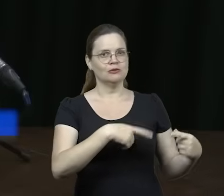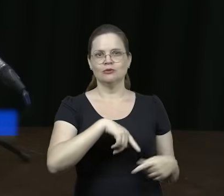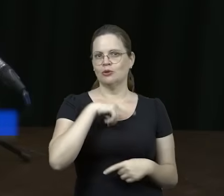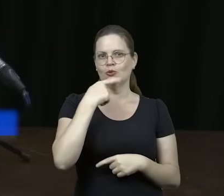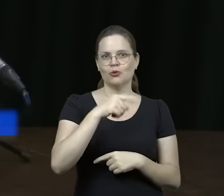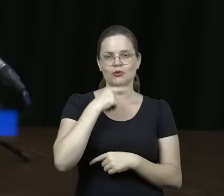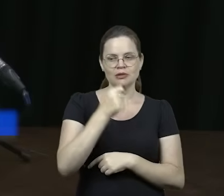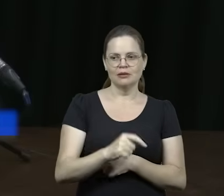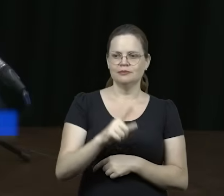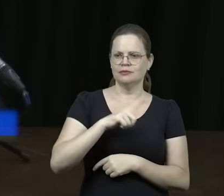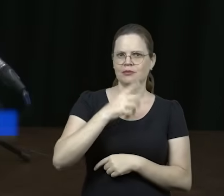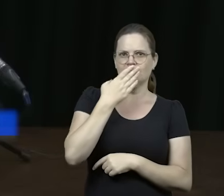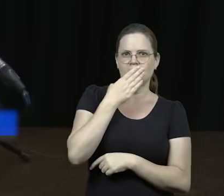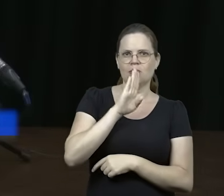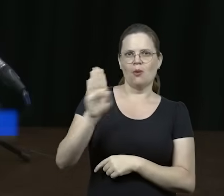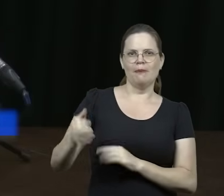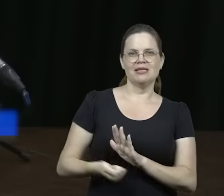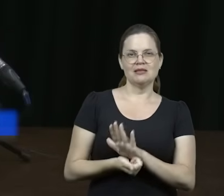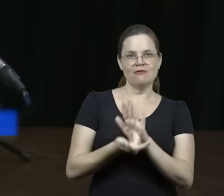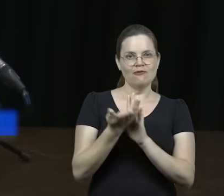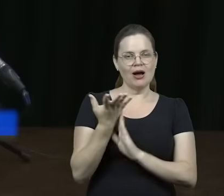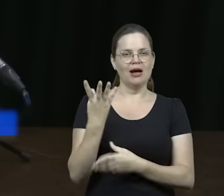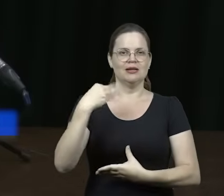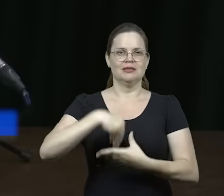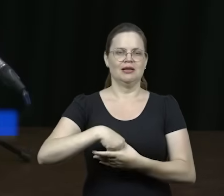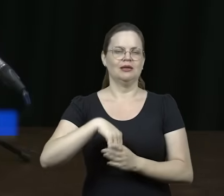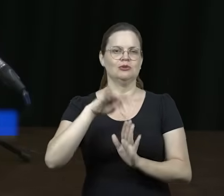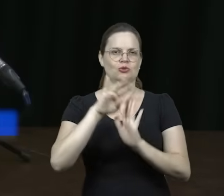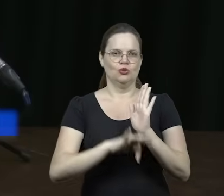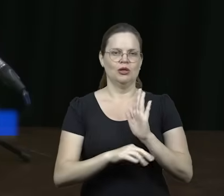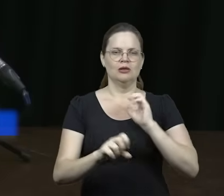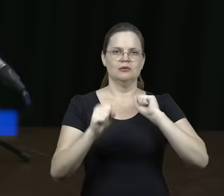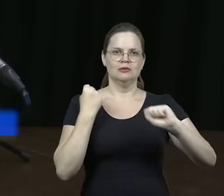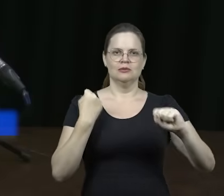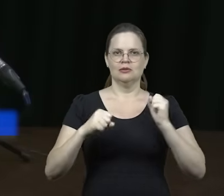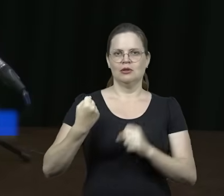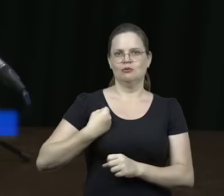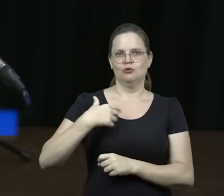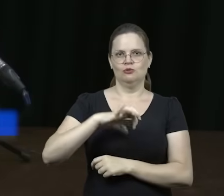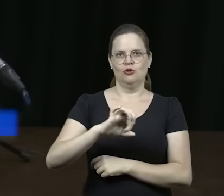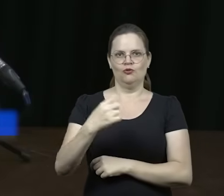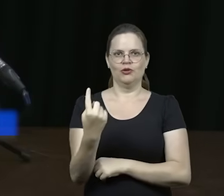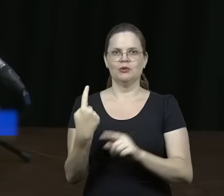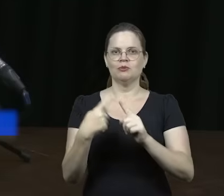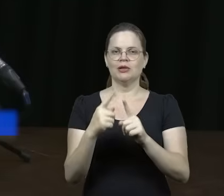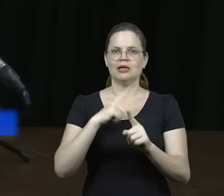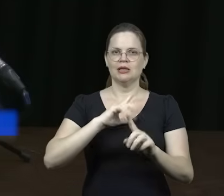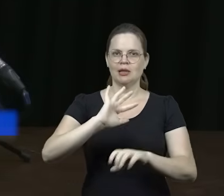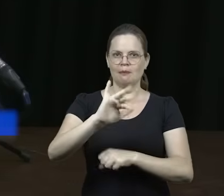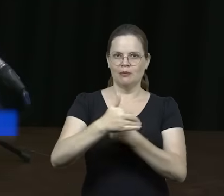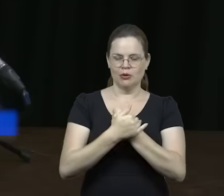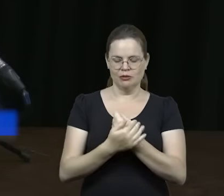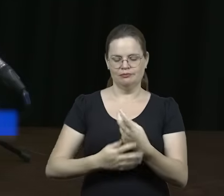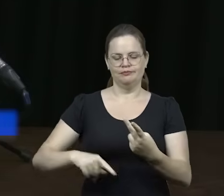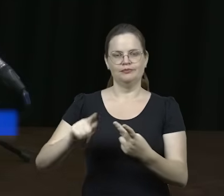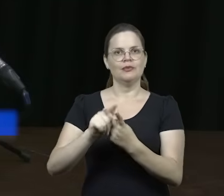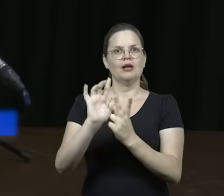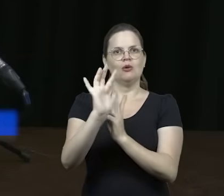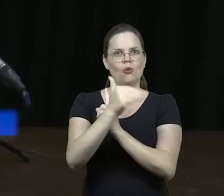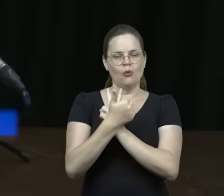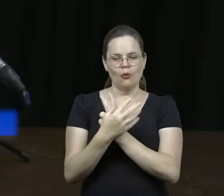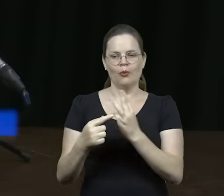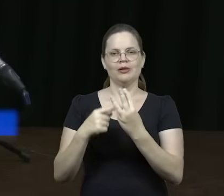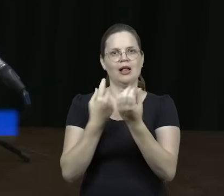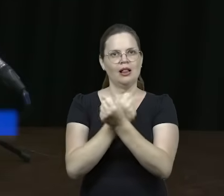muitas as promessas que estão aqui, né? De livramentos, de proteção, de ter a presença dos anjos